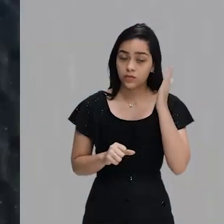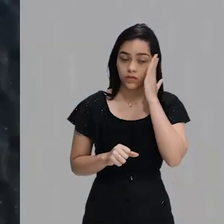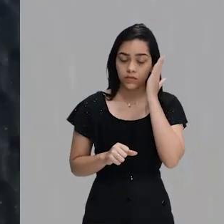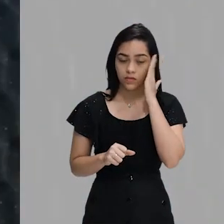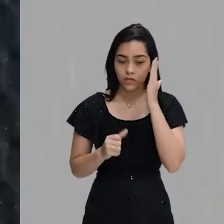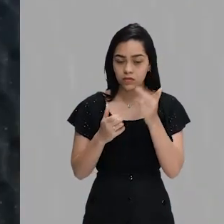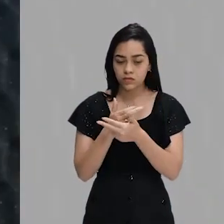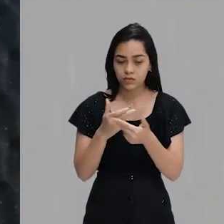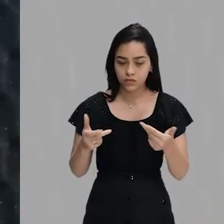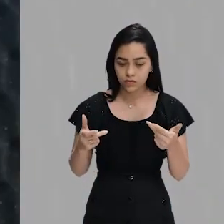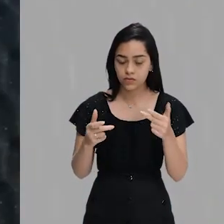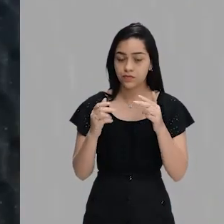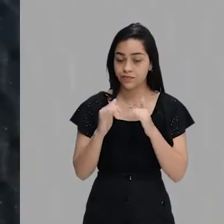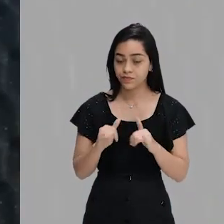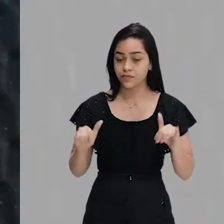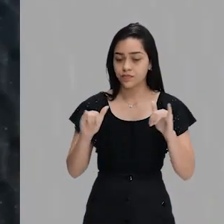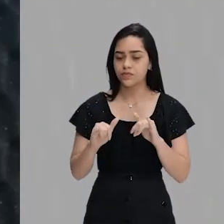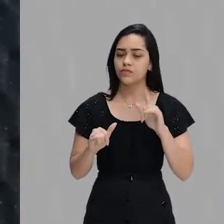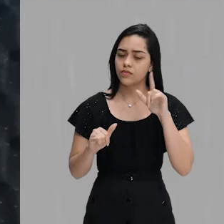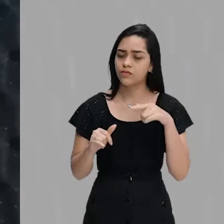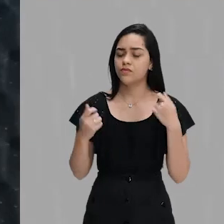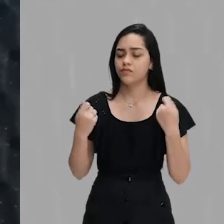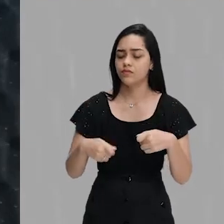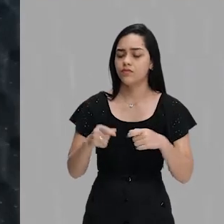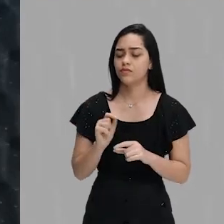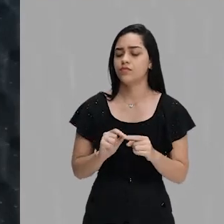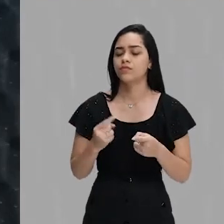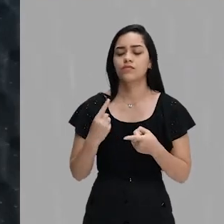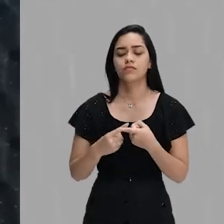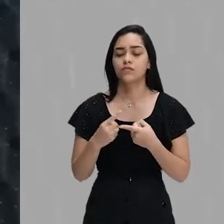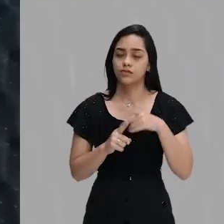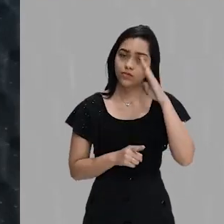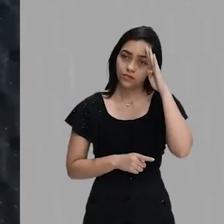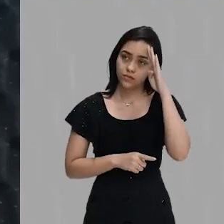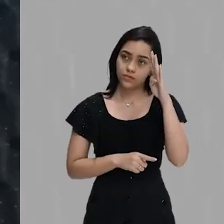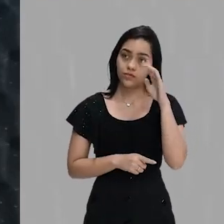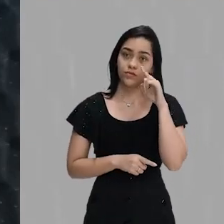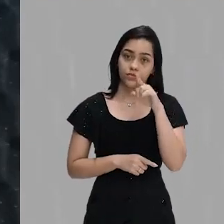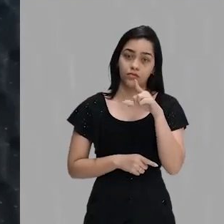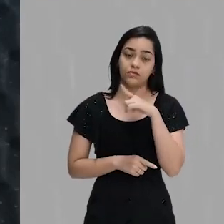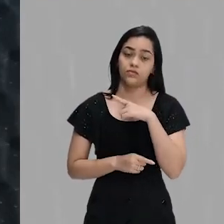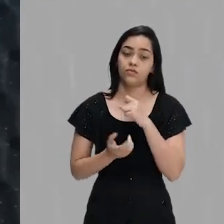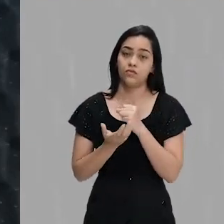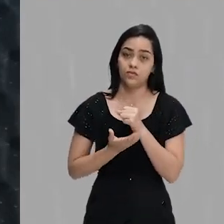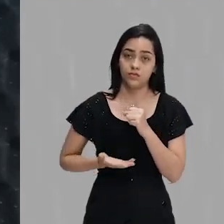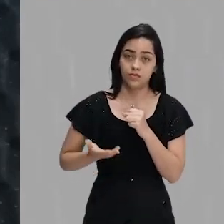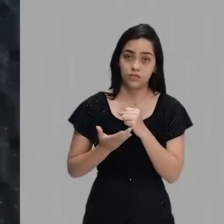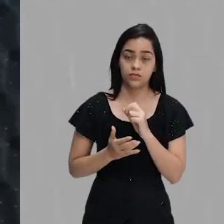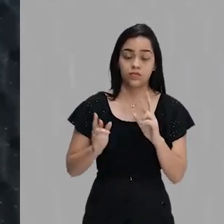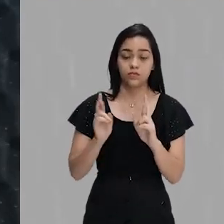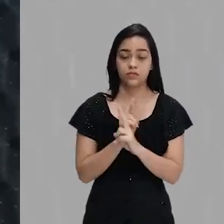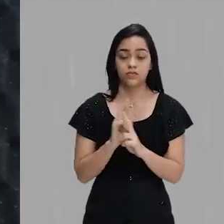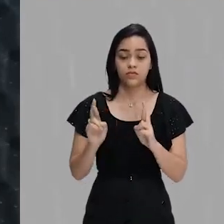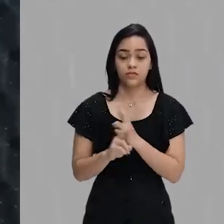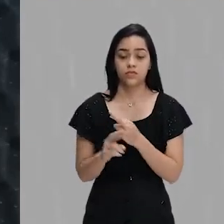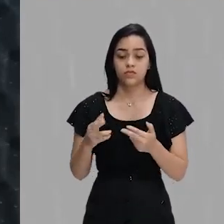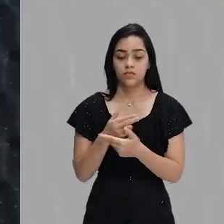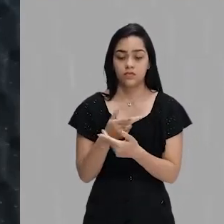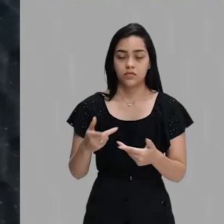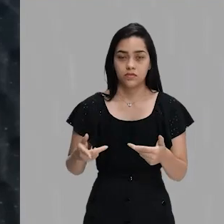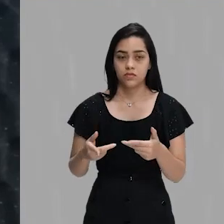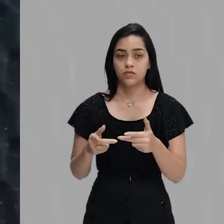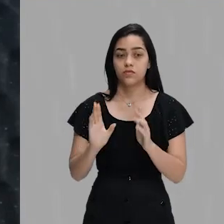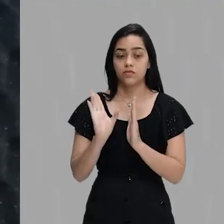essas informações é necessário, principalmente para que você tenha base a respeito de alguns conceitos